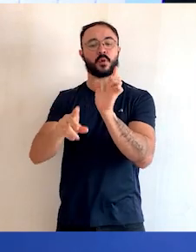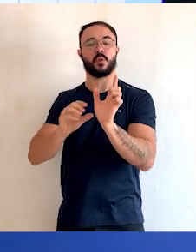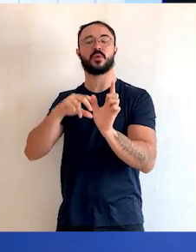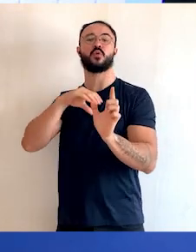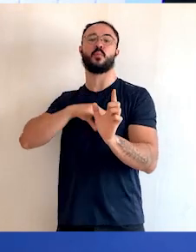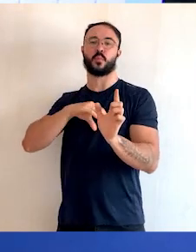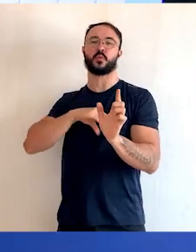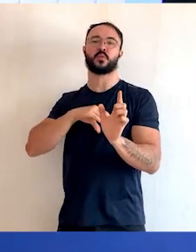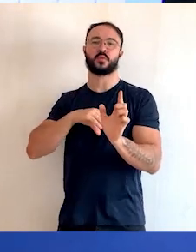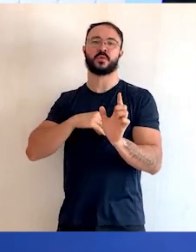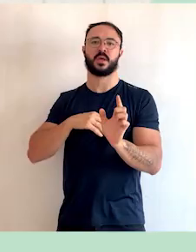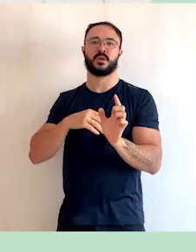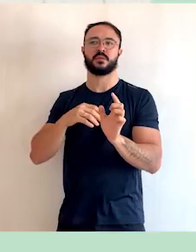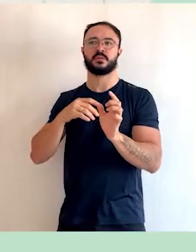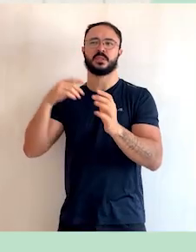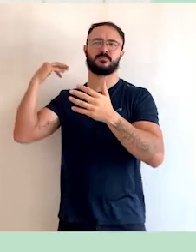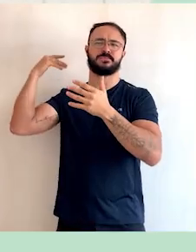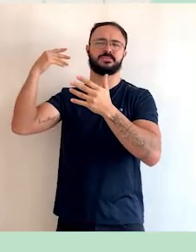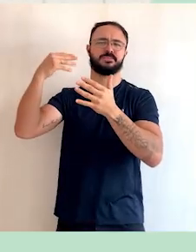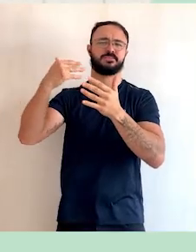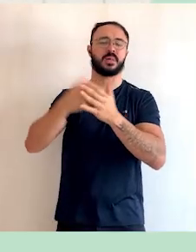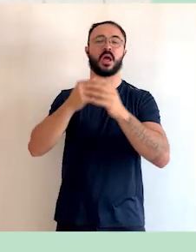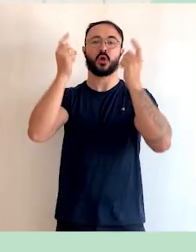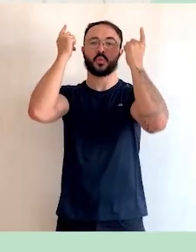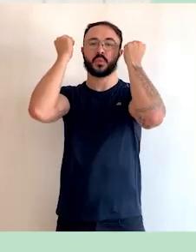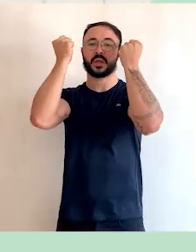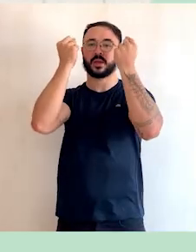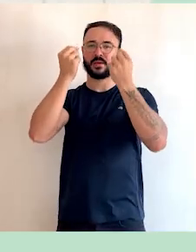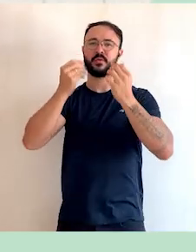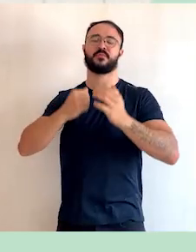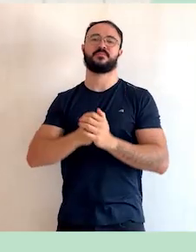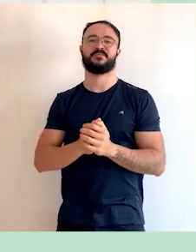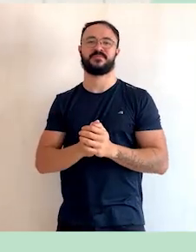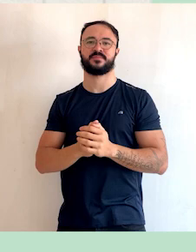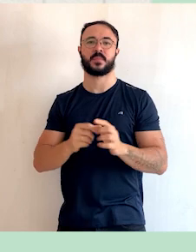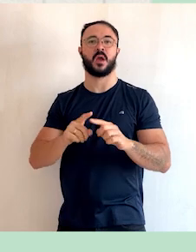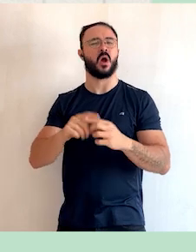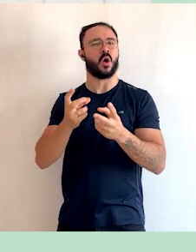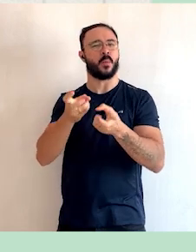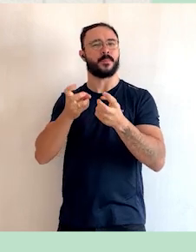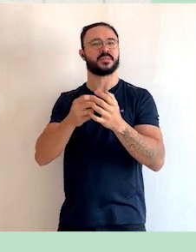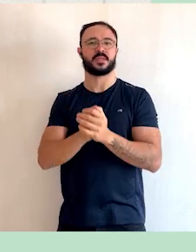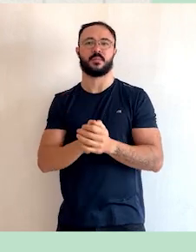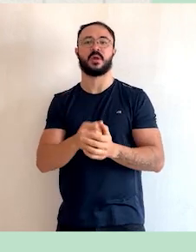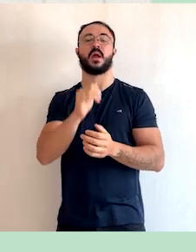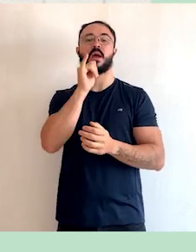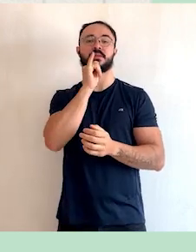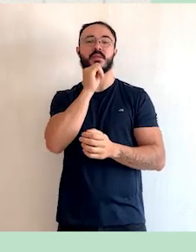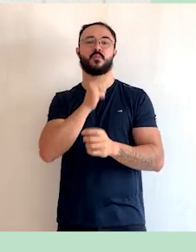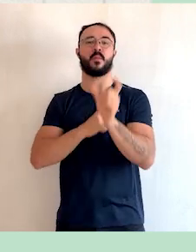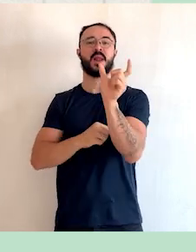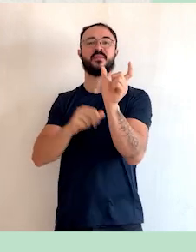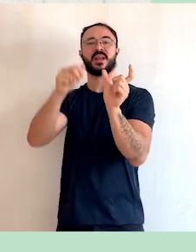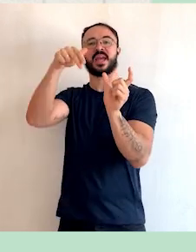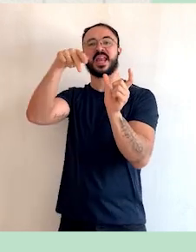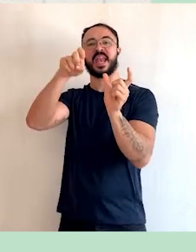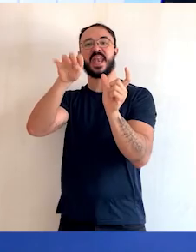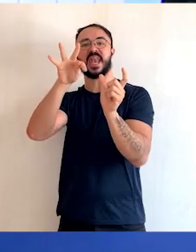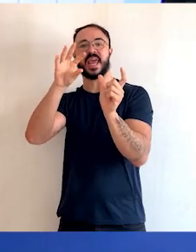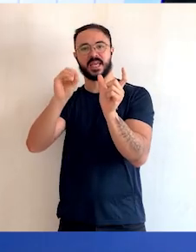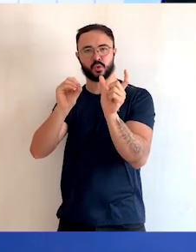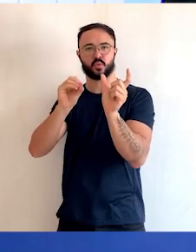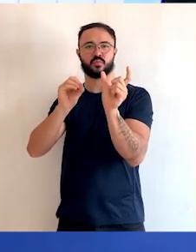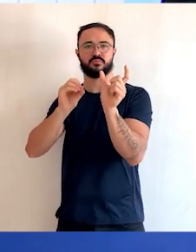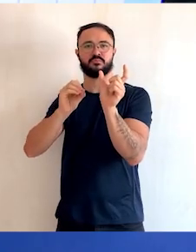origem grega ou latina. Vamos observar estes exemplos. Temos a palavra primitiva neto.